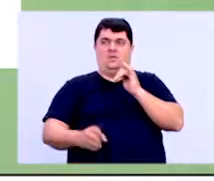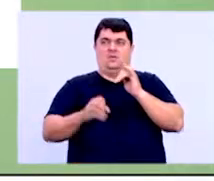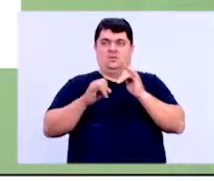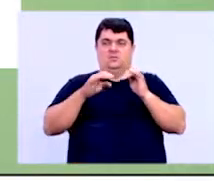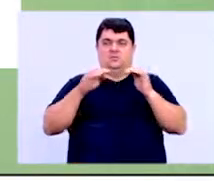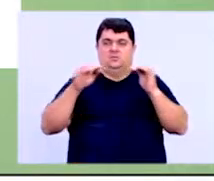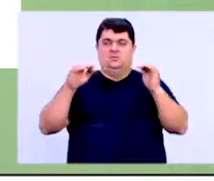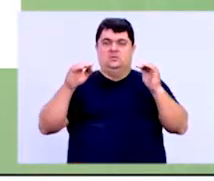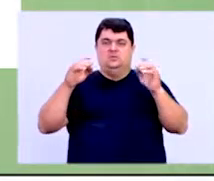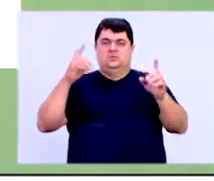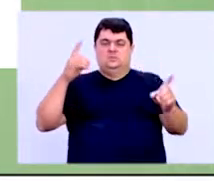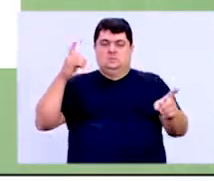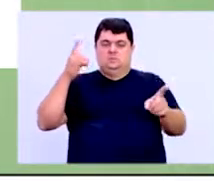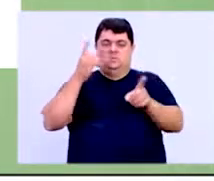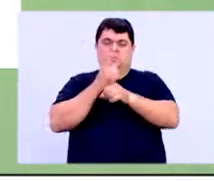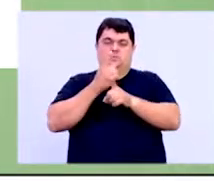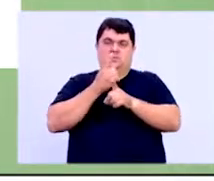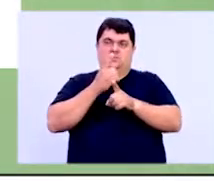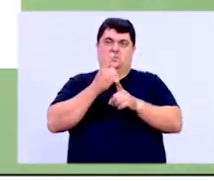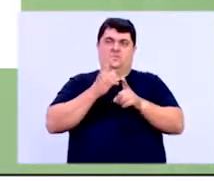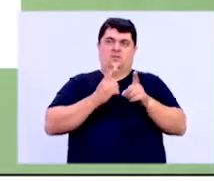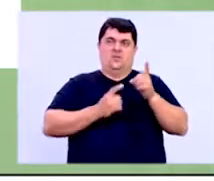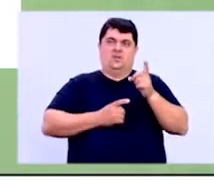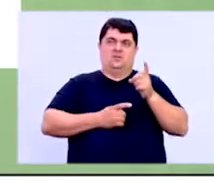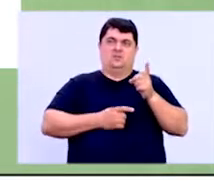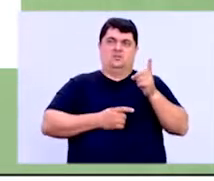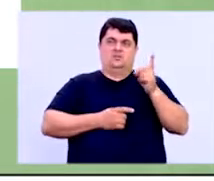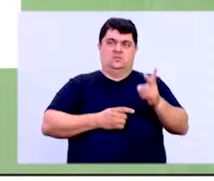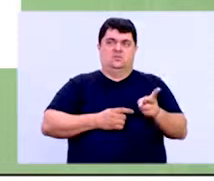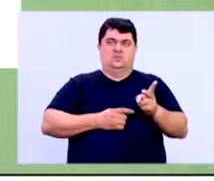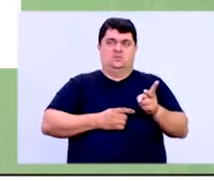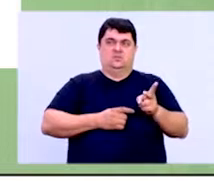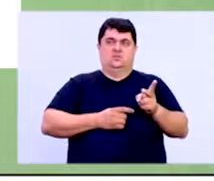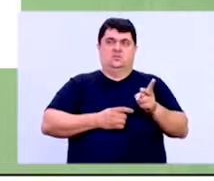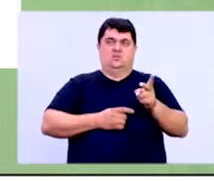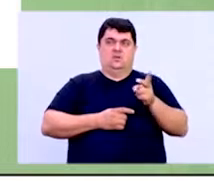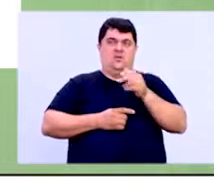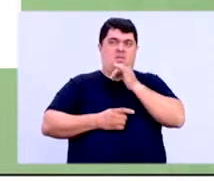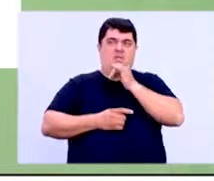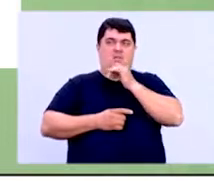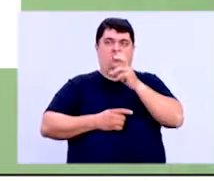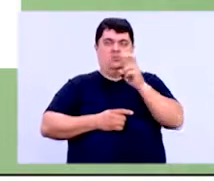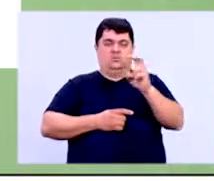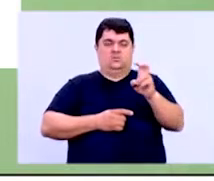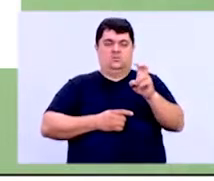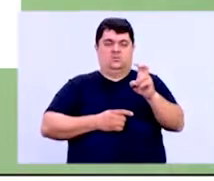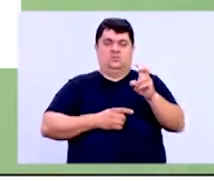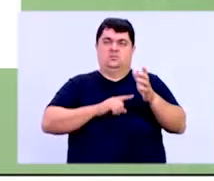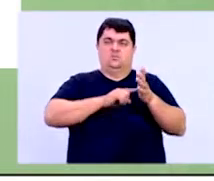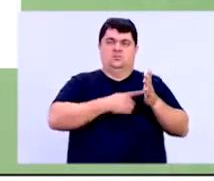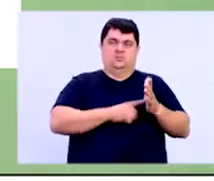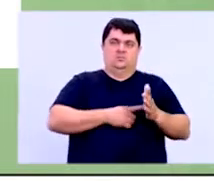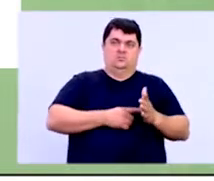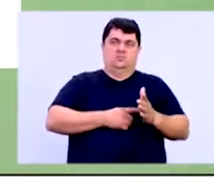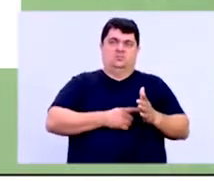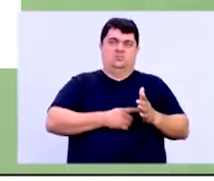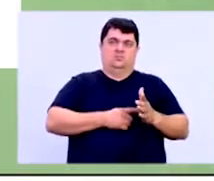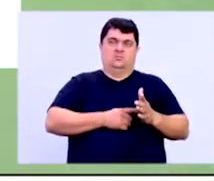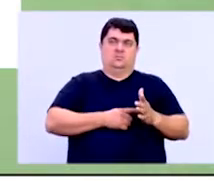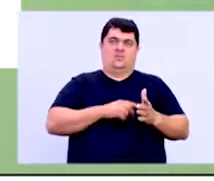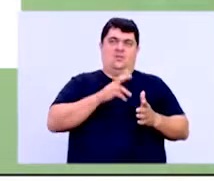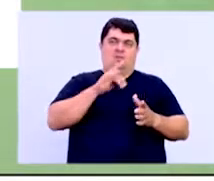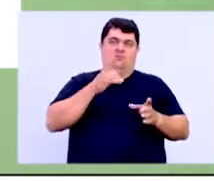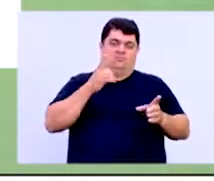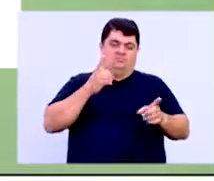nós conseguirmos vender, a empresa conseguir vender uma quantidade de 5 máquinas, por exemplo, ela